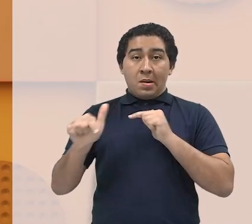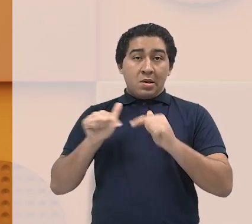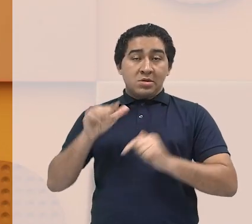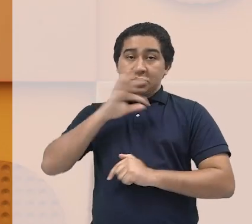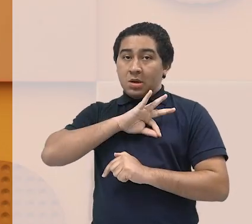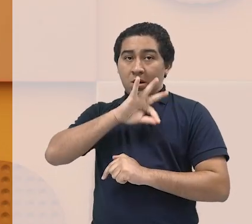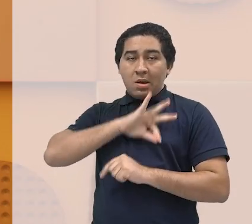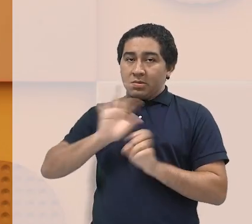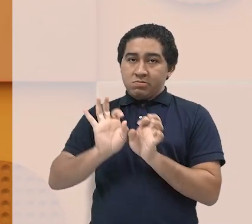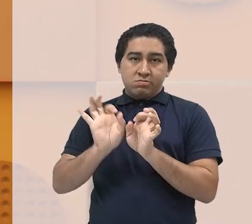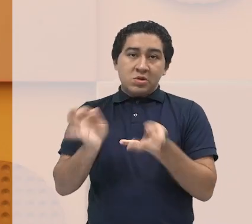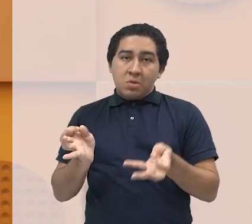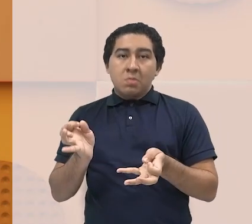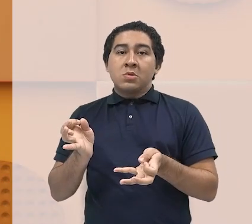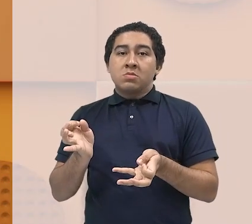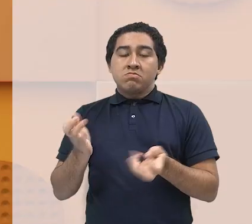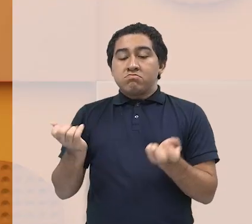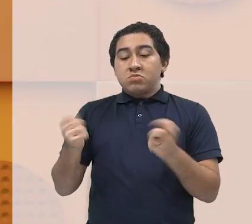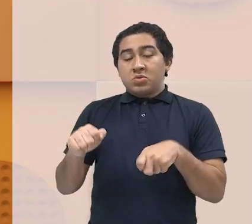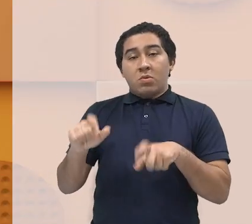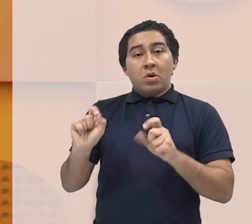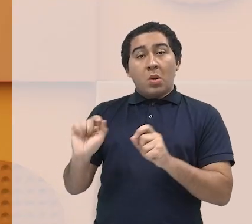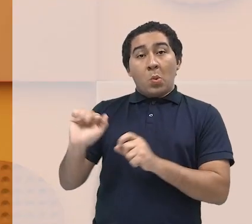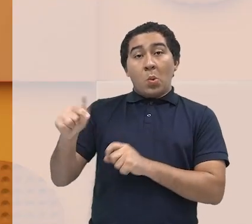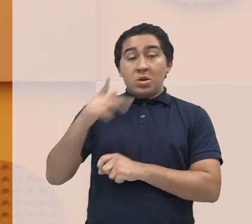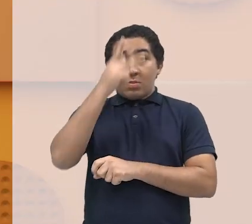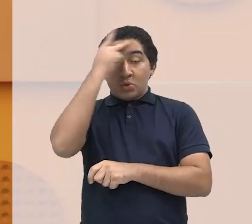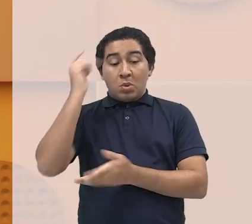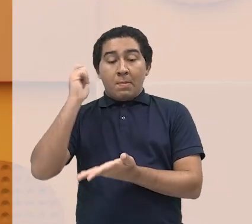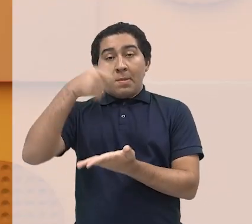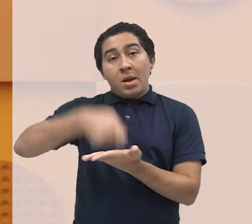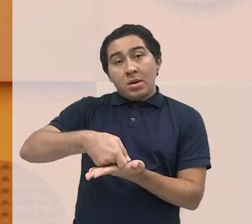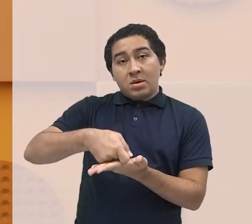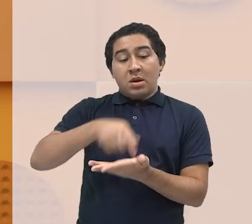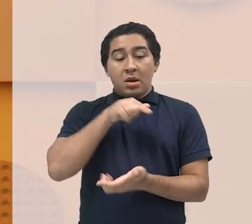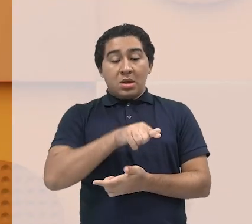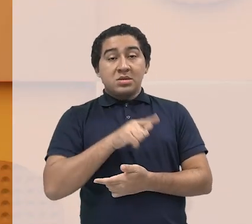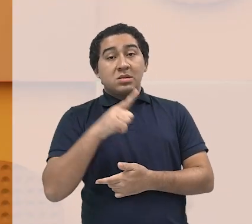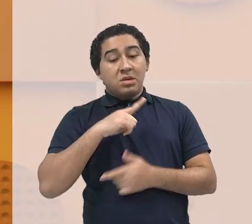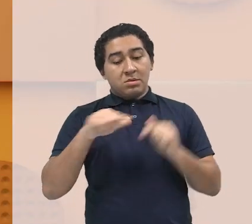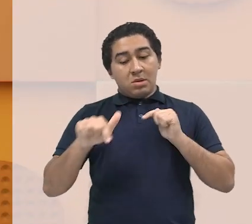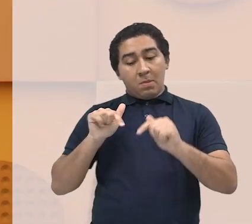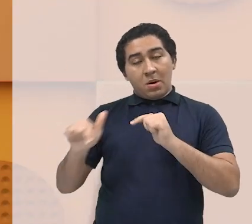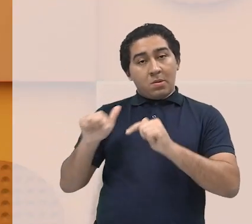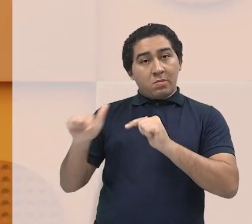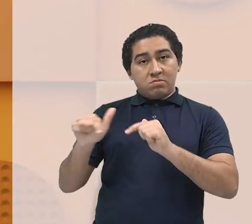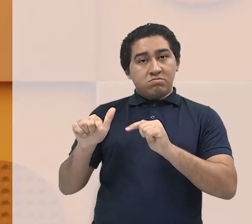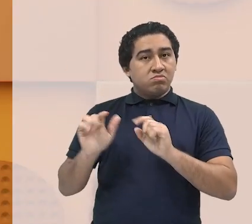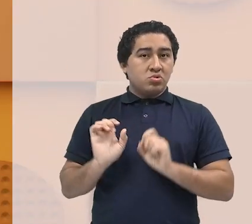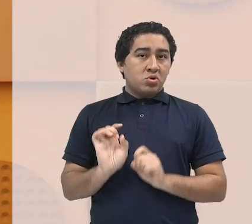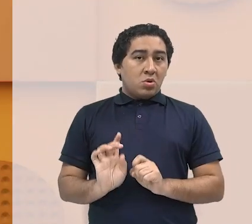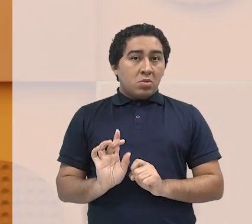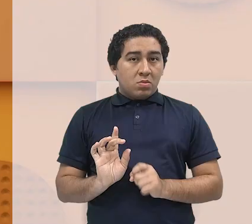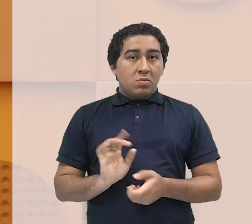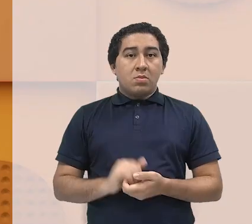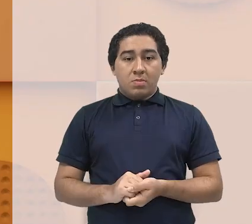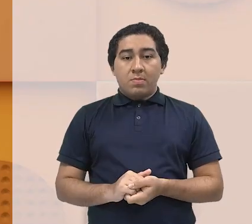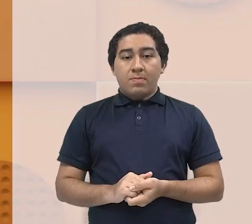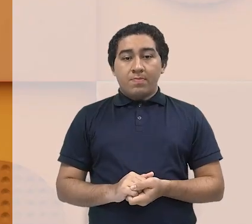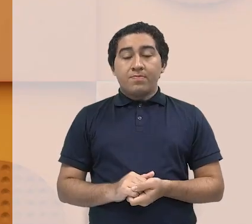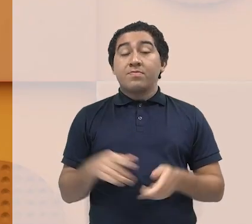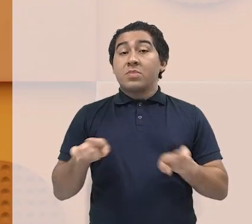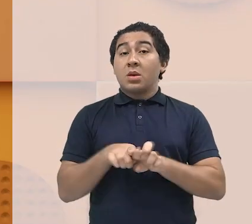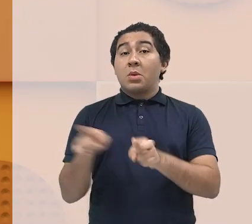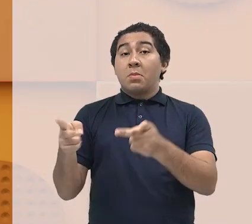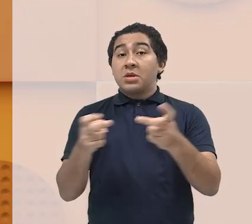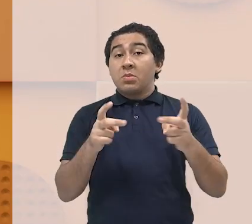força de trabalho para outra pessoa, para um patrão. certo? Então, nisso também nós vemos